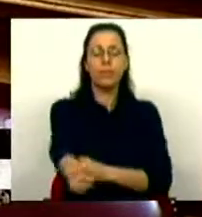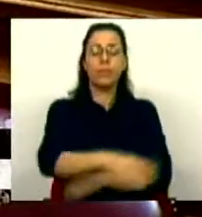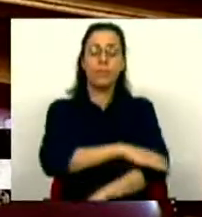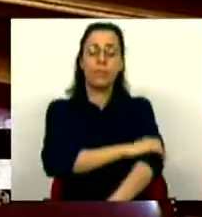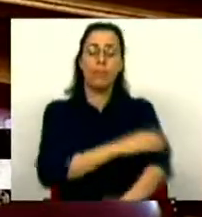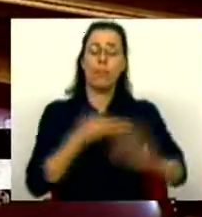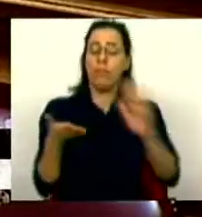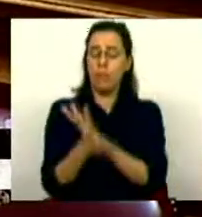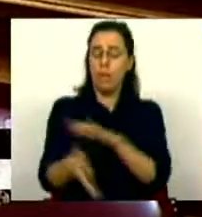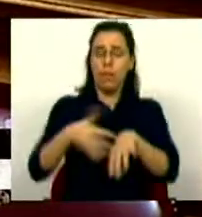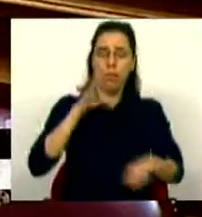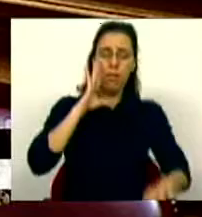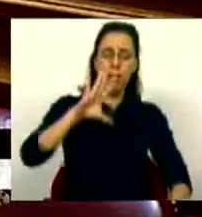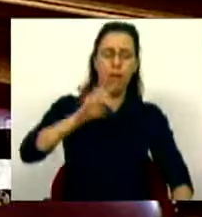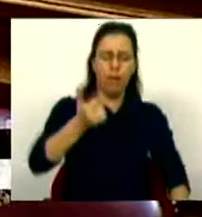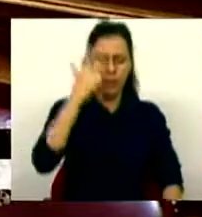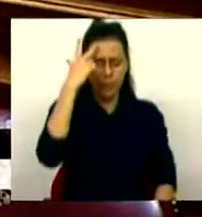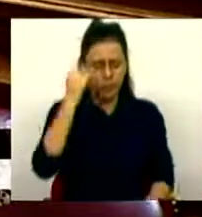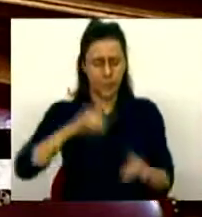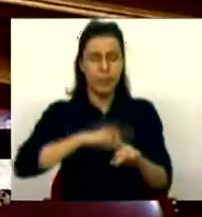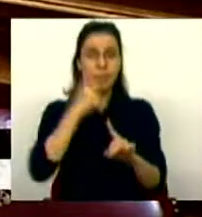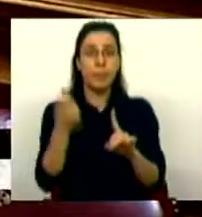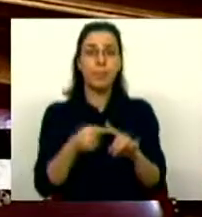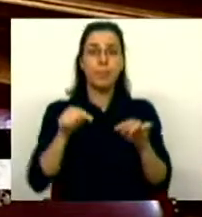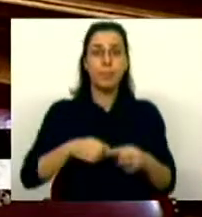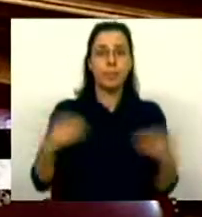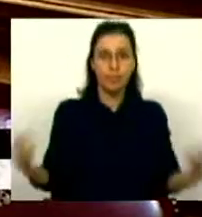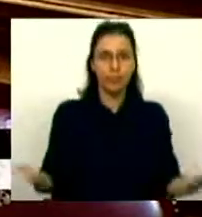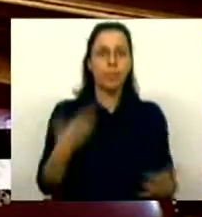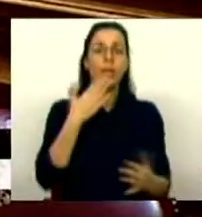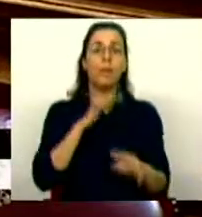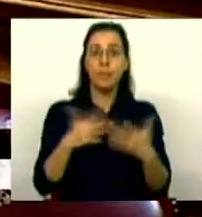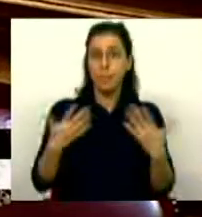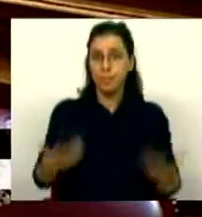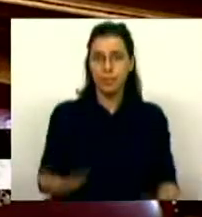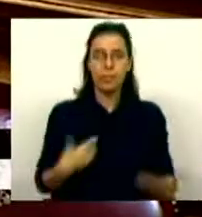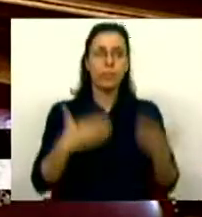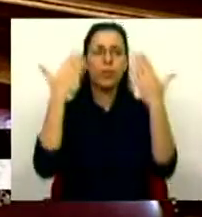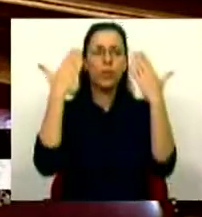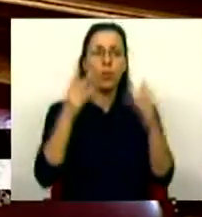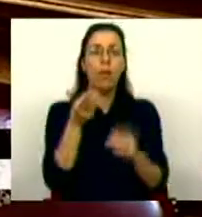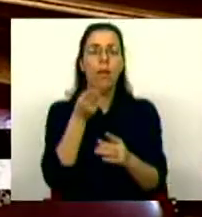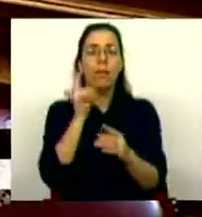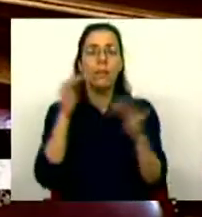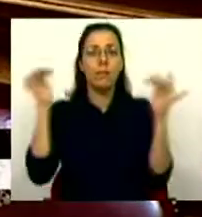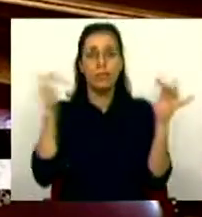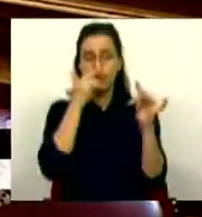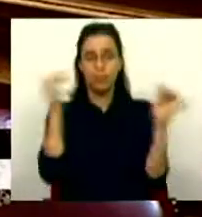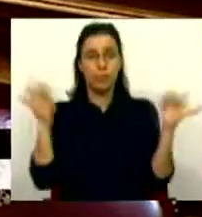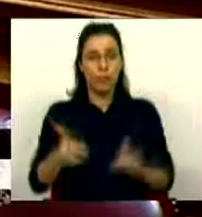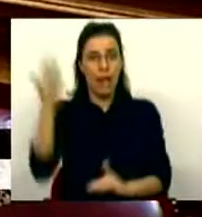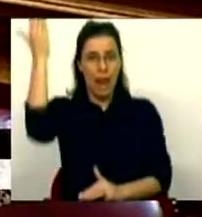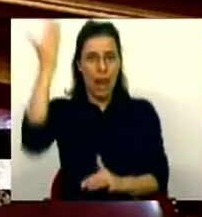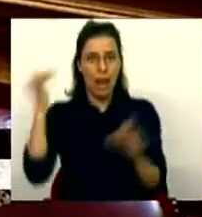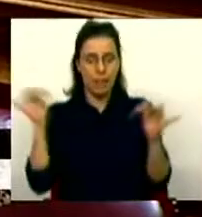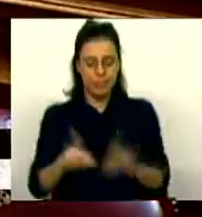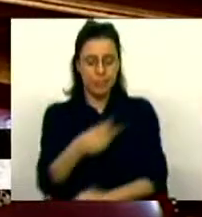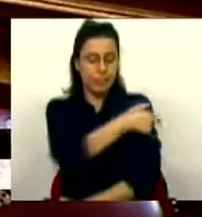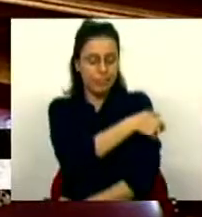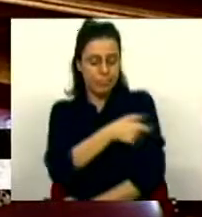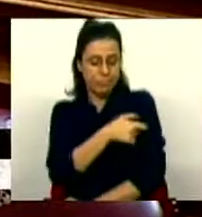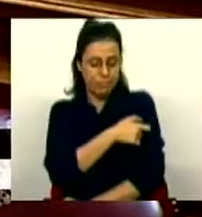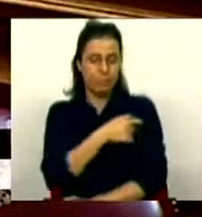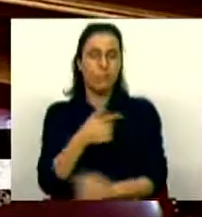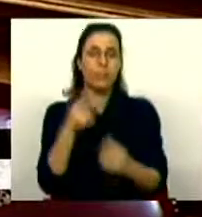entrada nesta Assembleia a 15 de Fevereiro deste ano. Aproveito este momento para saudar os peticionários e a representação